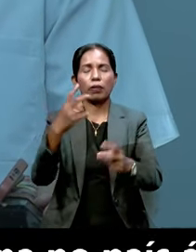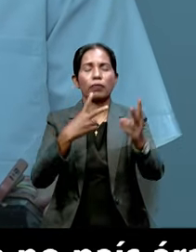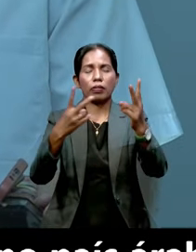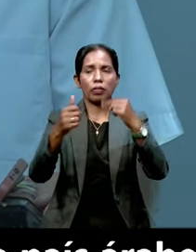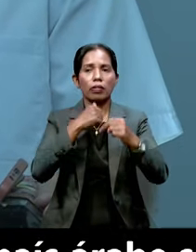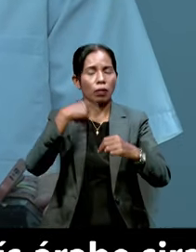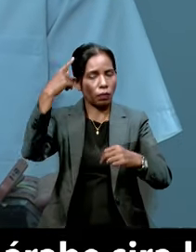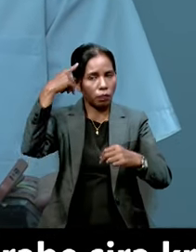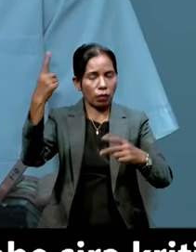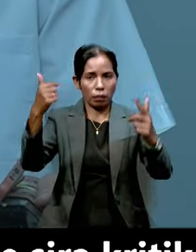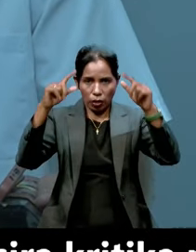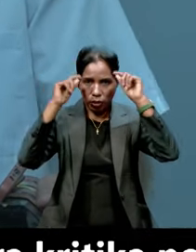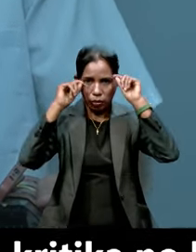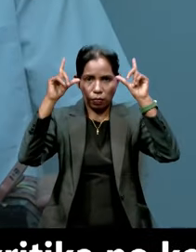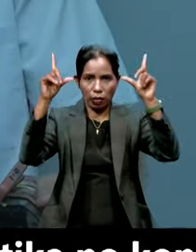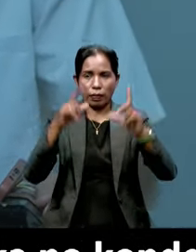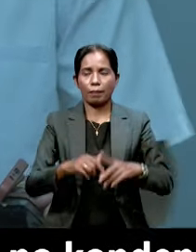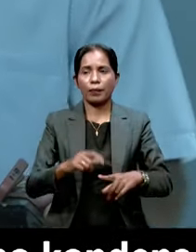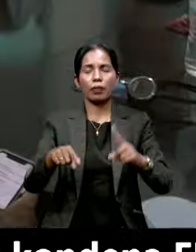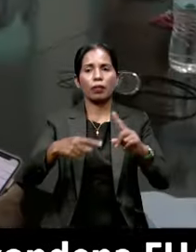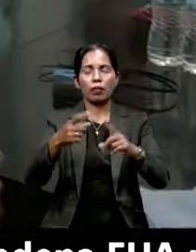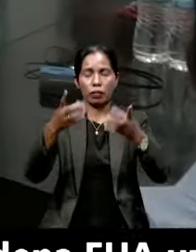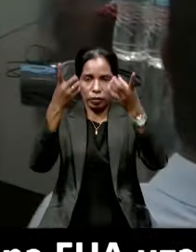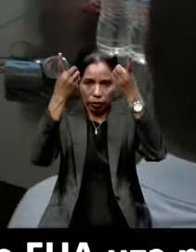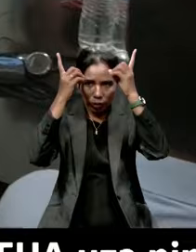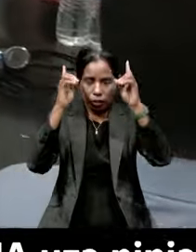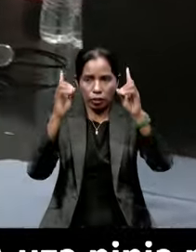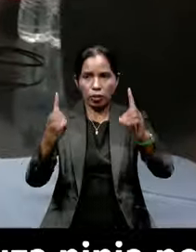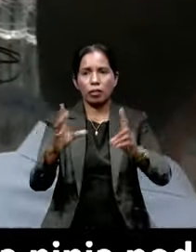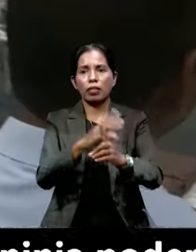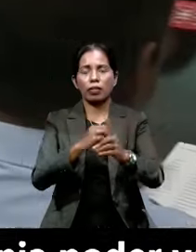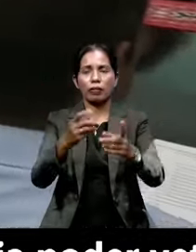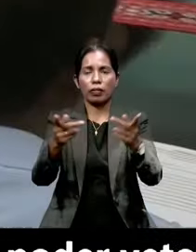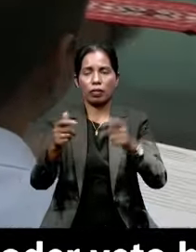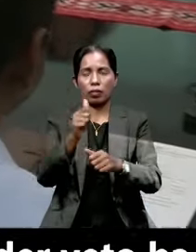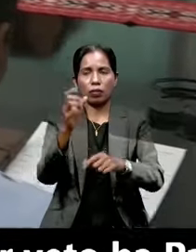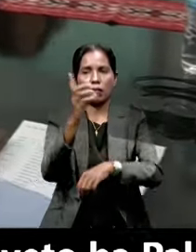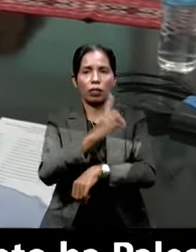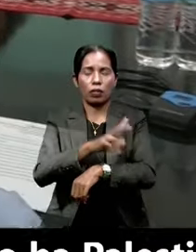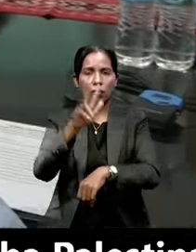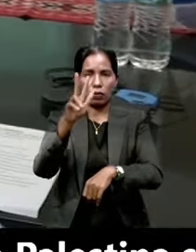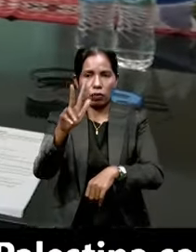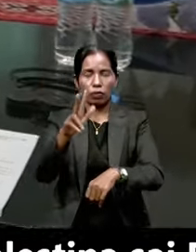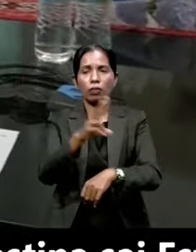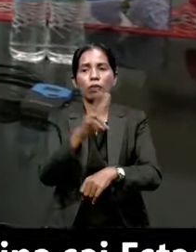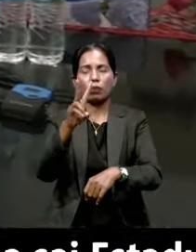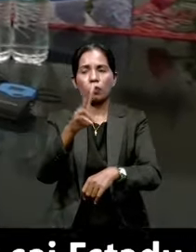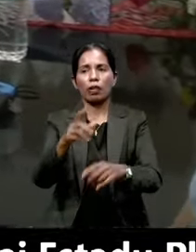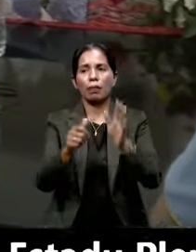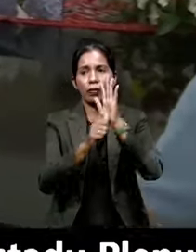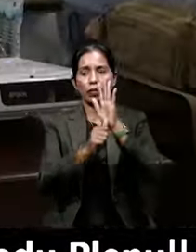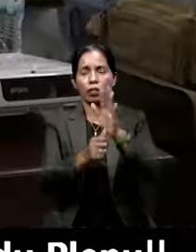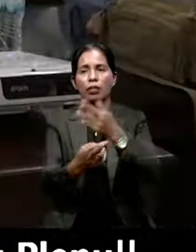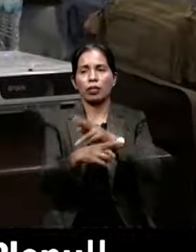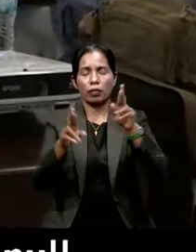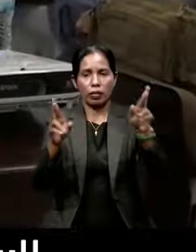Papa Francisco, em Timor-Leste. O Enria termina a inspeção Bafata em Sanulo durante a Loron Rua. Equipa de delegação Vaticano se apresenta resultado